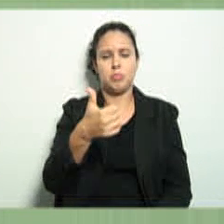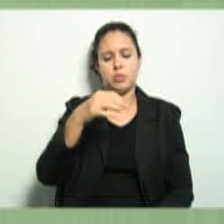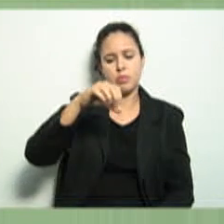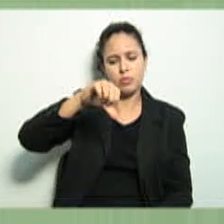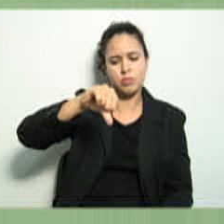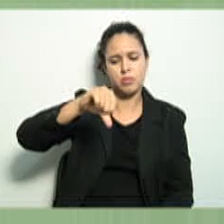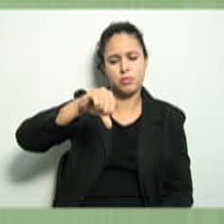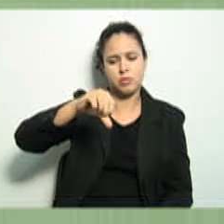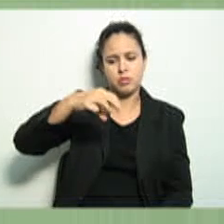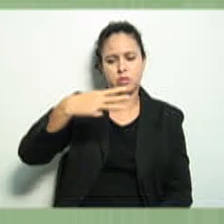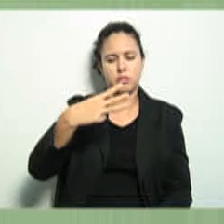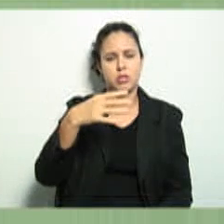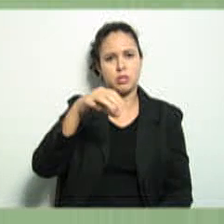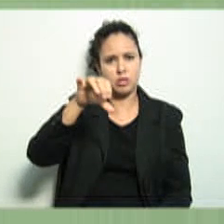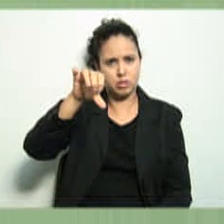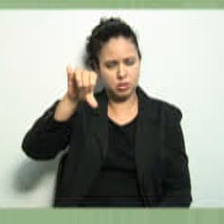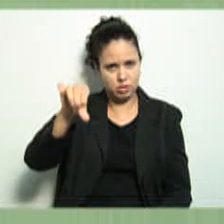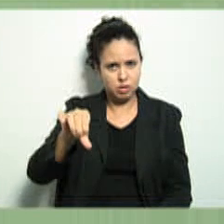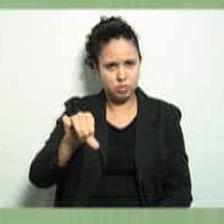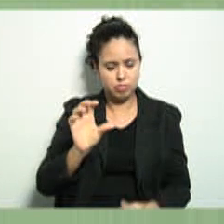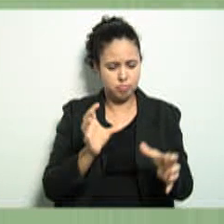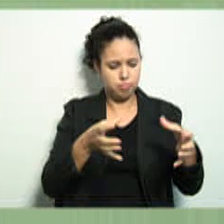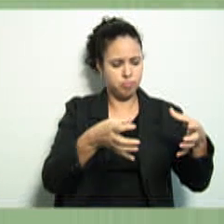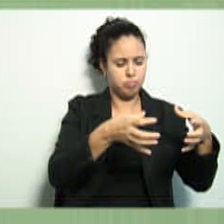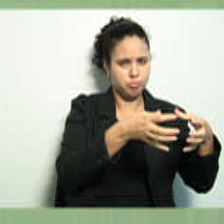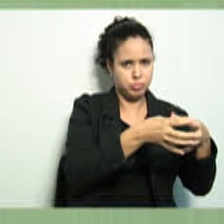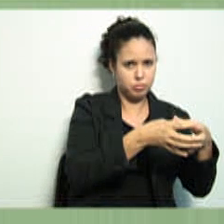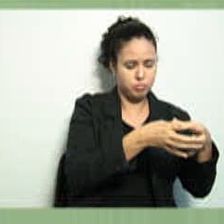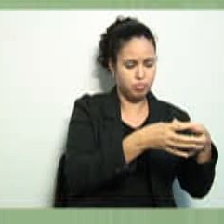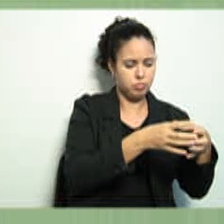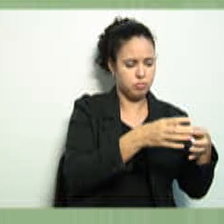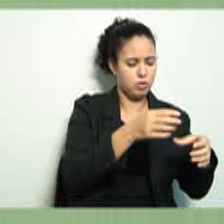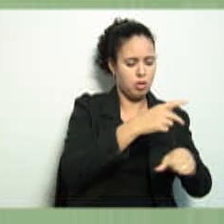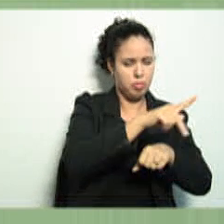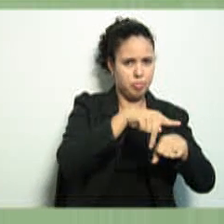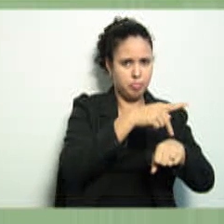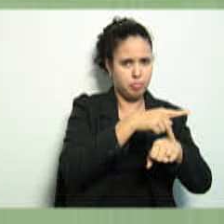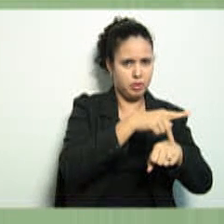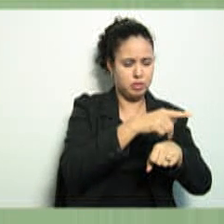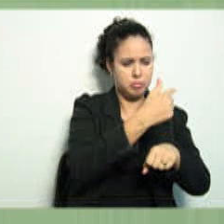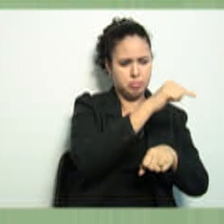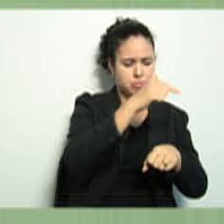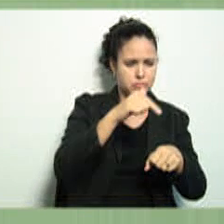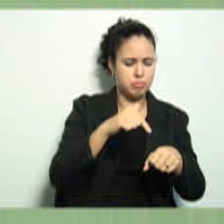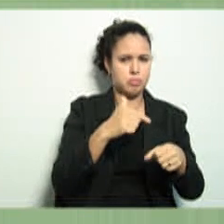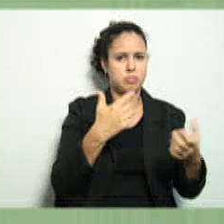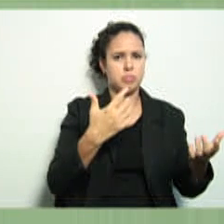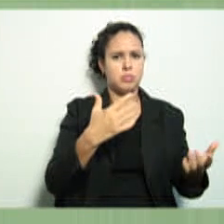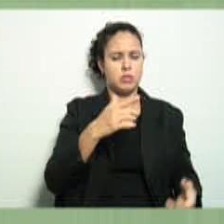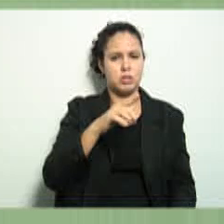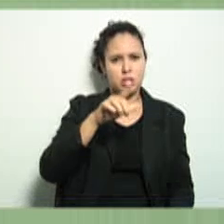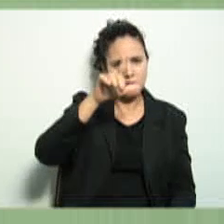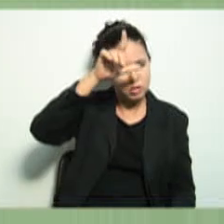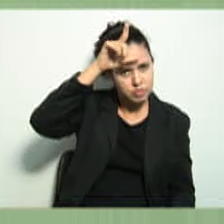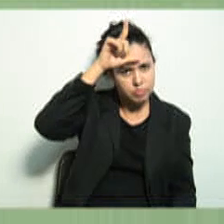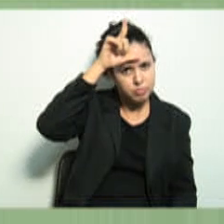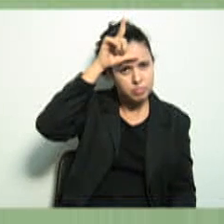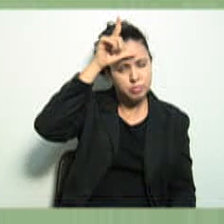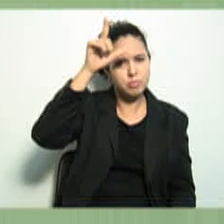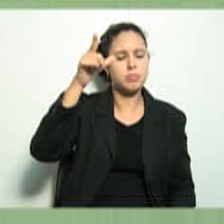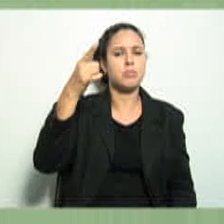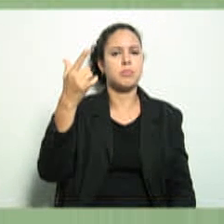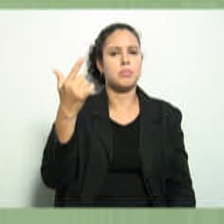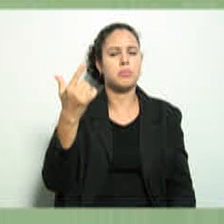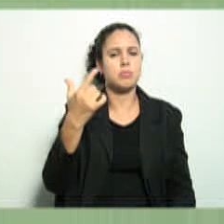protagonistas: o Eixo, formado por Alemanha, Itália e Japão, e a Aliança, formada por Inglaterra, França